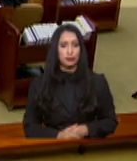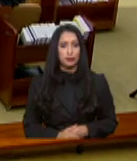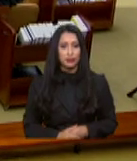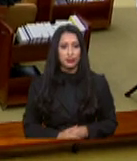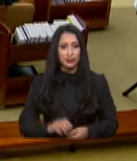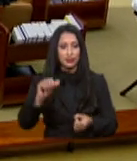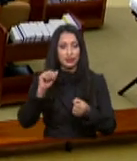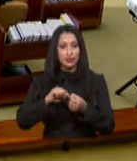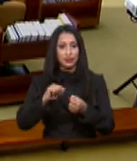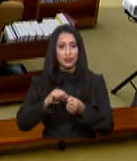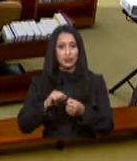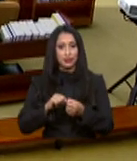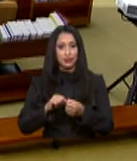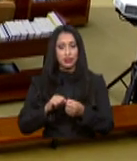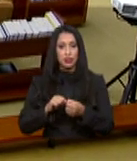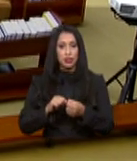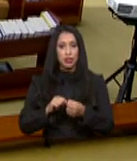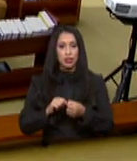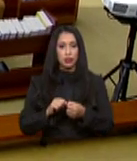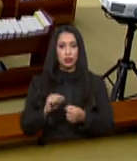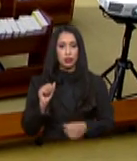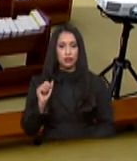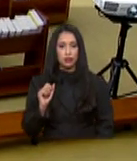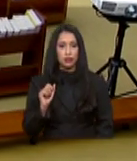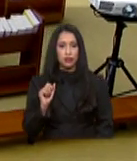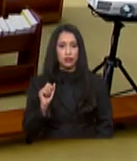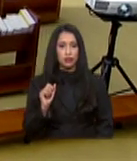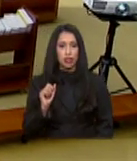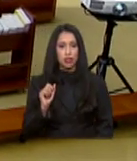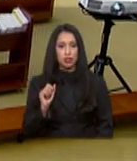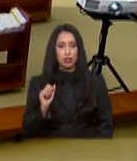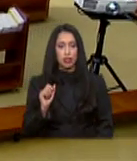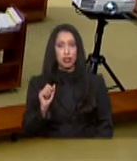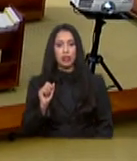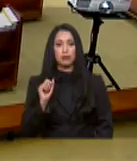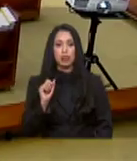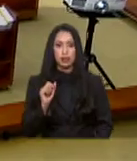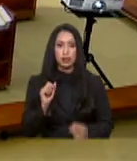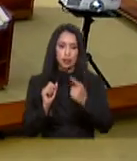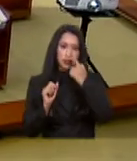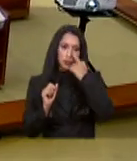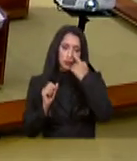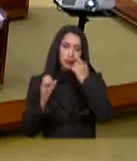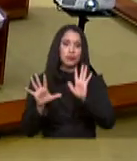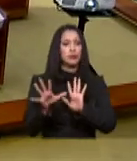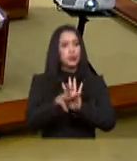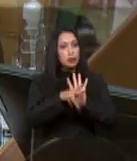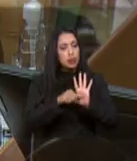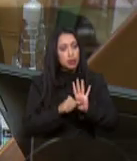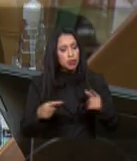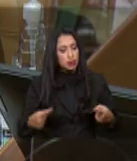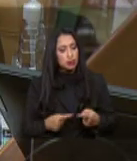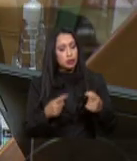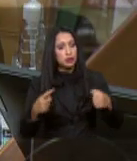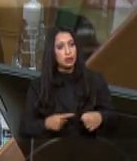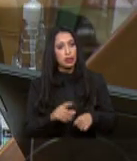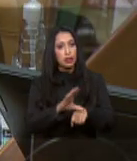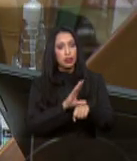põe é a destruição pelo desmatamento ilegal e irregular da floresta amazônica, que é